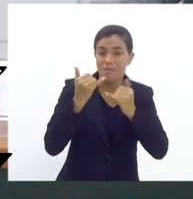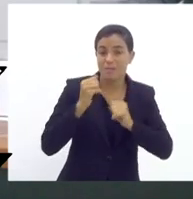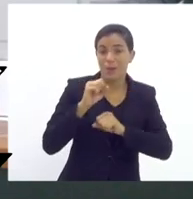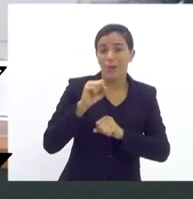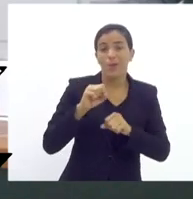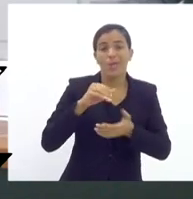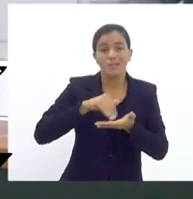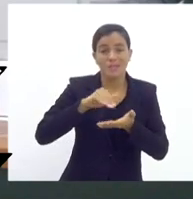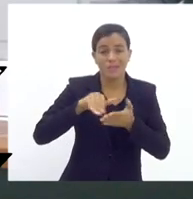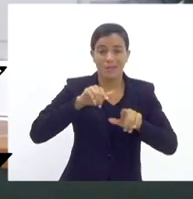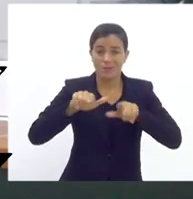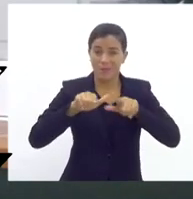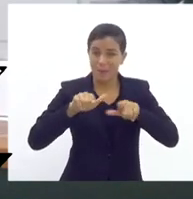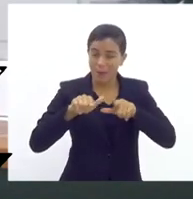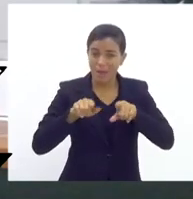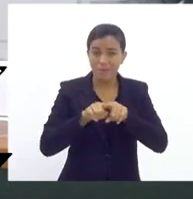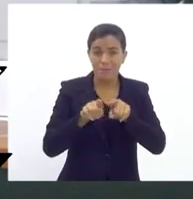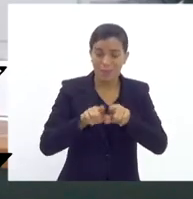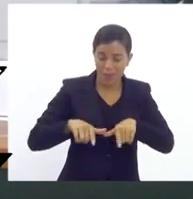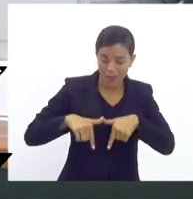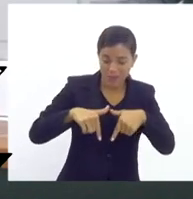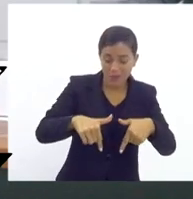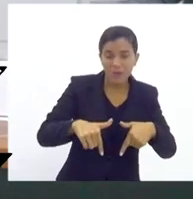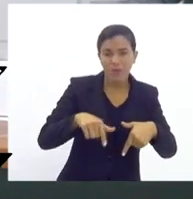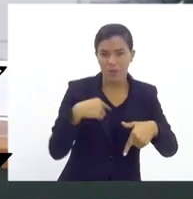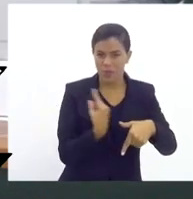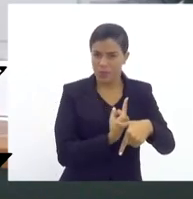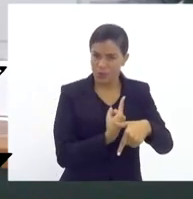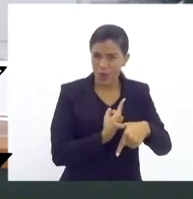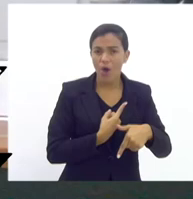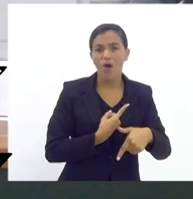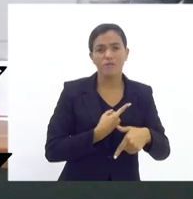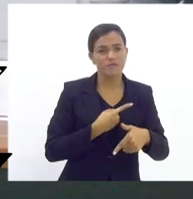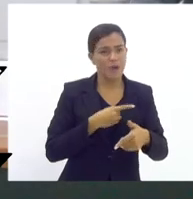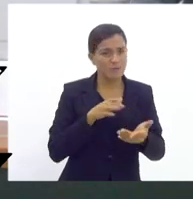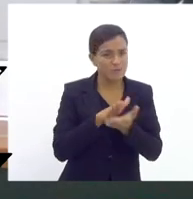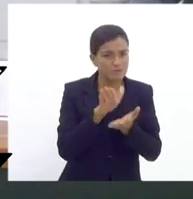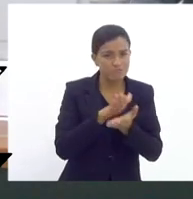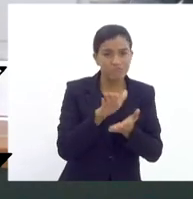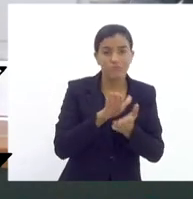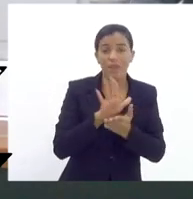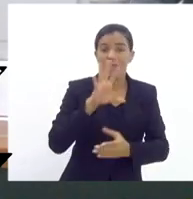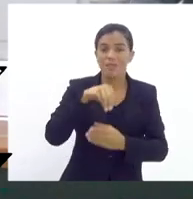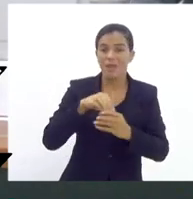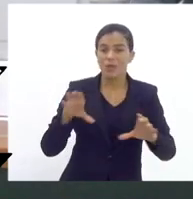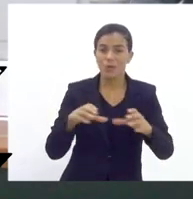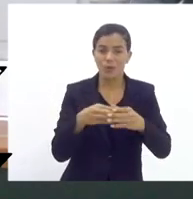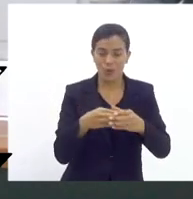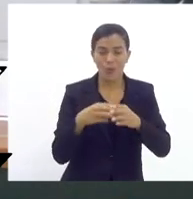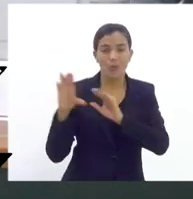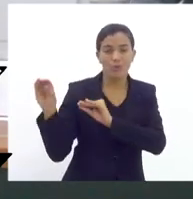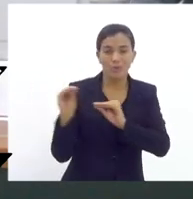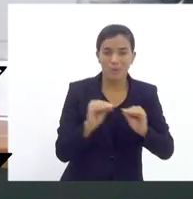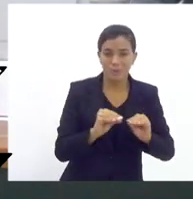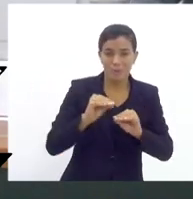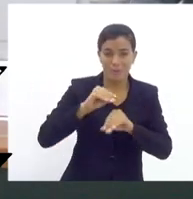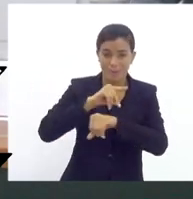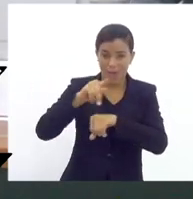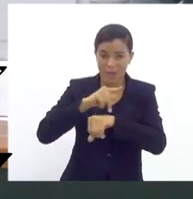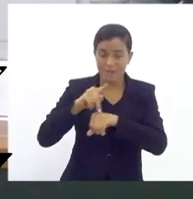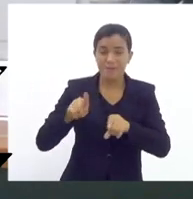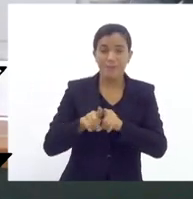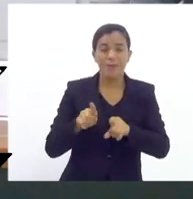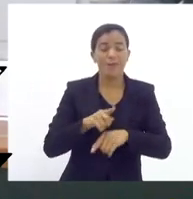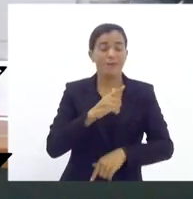passou aqui sobre programas e ações a gente vai circular no nosso GT de migração refúgio e a pátria